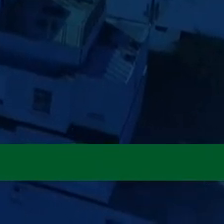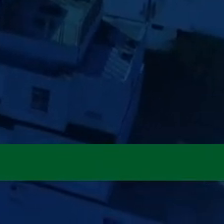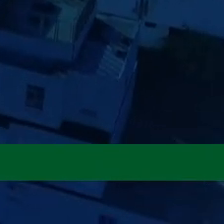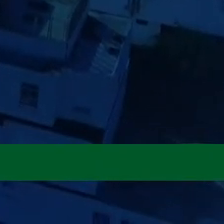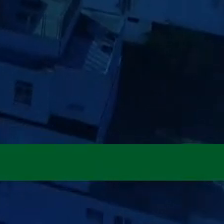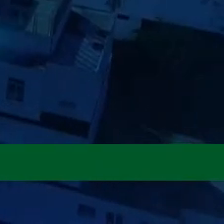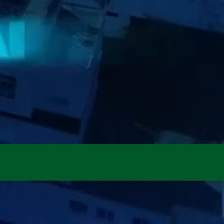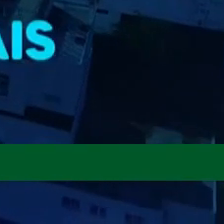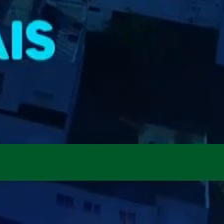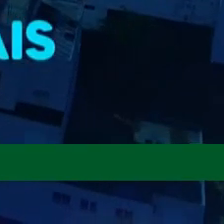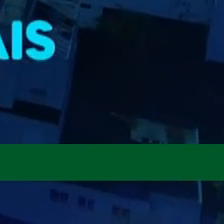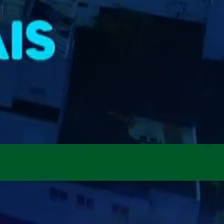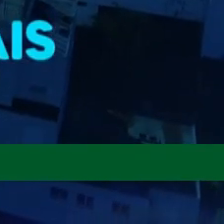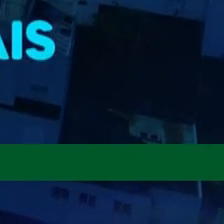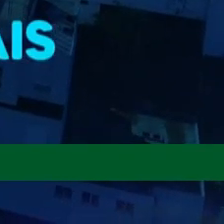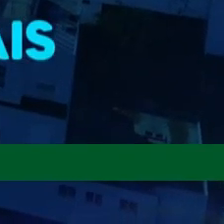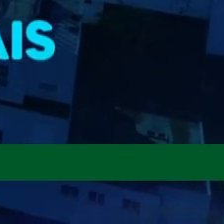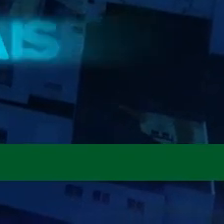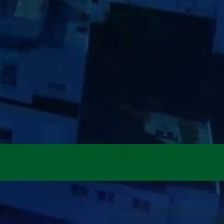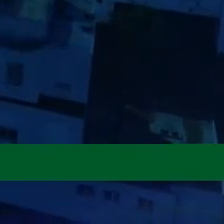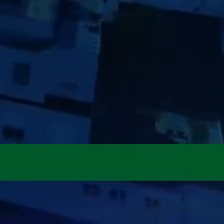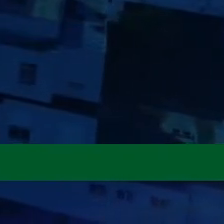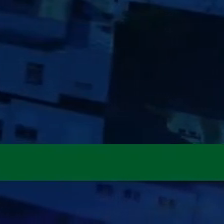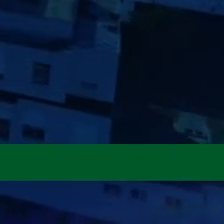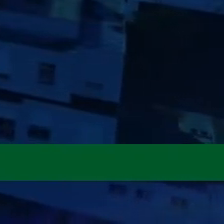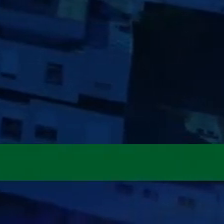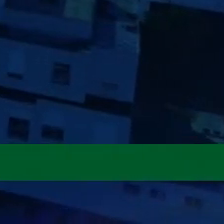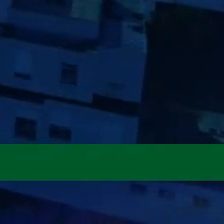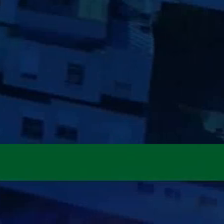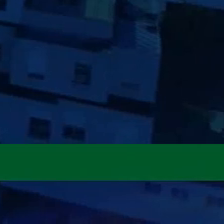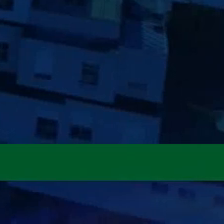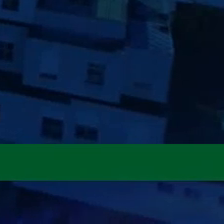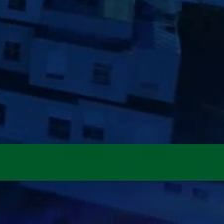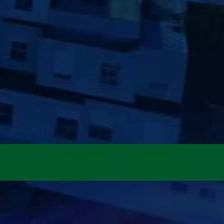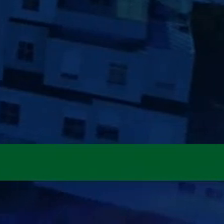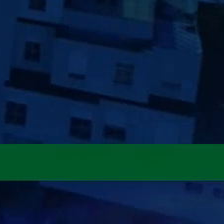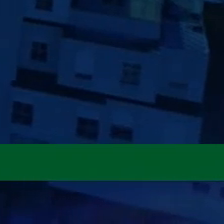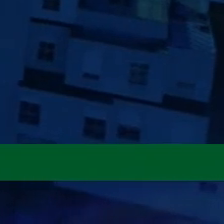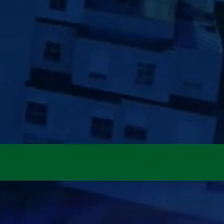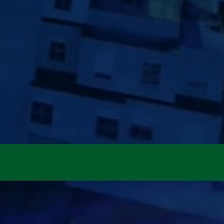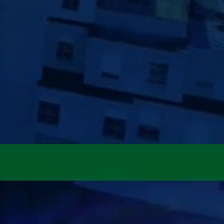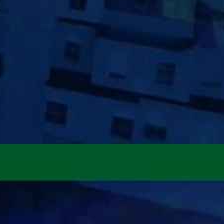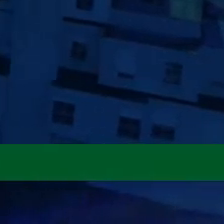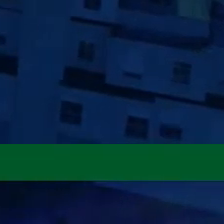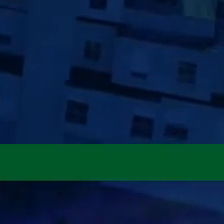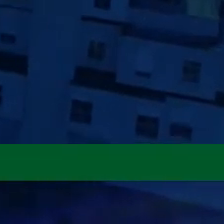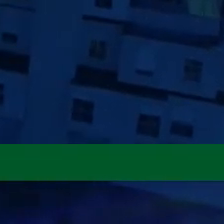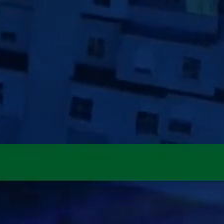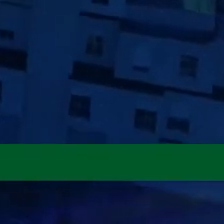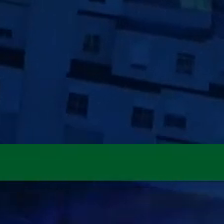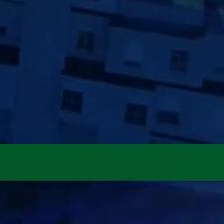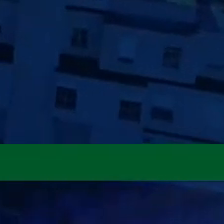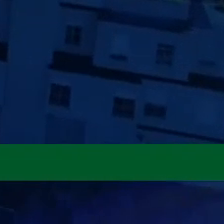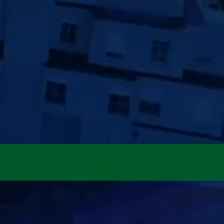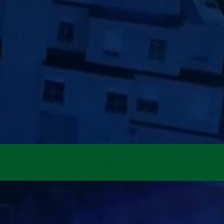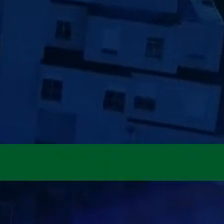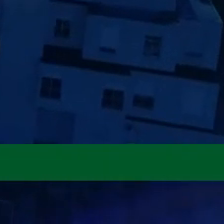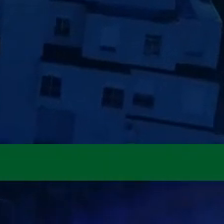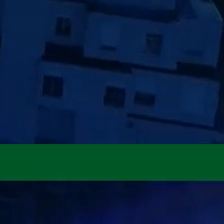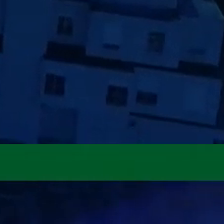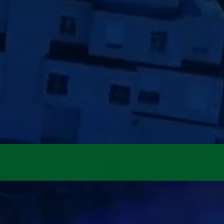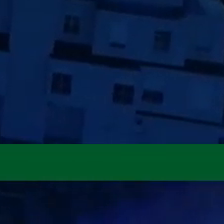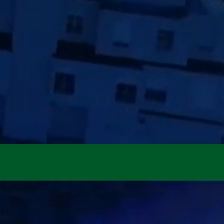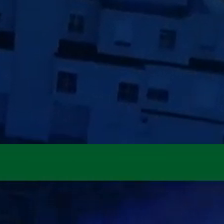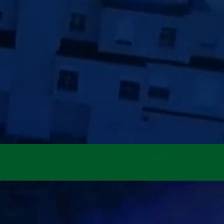internações, 138 mil atendimentos ambulatoriais, 560 mil exames laboratoriais, 120 mil